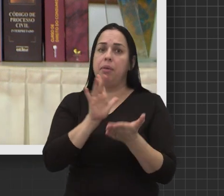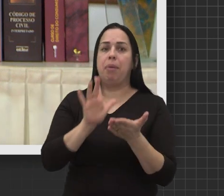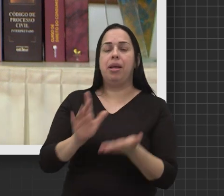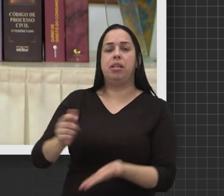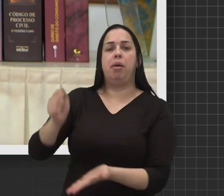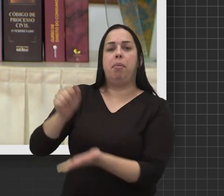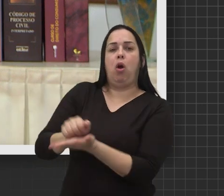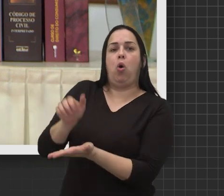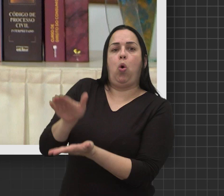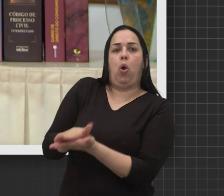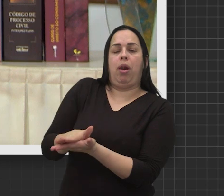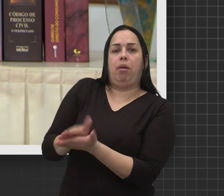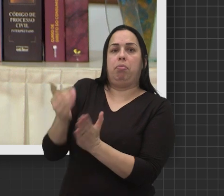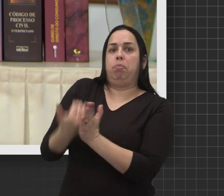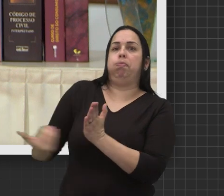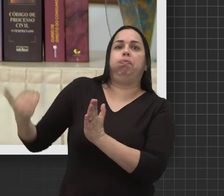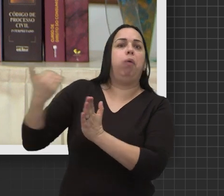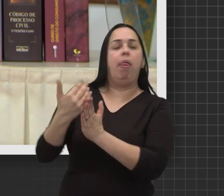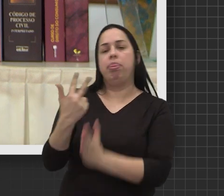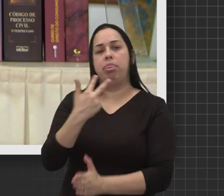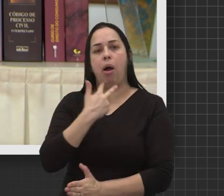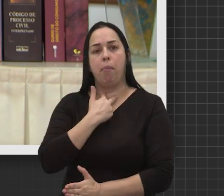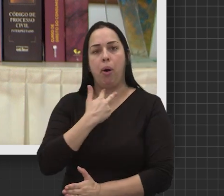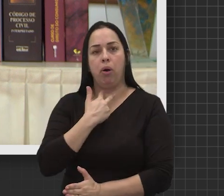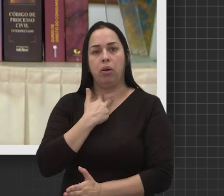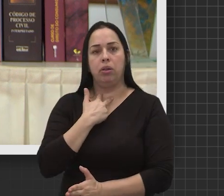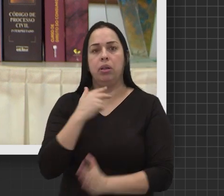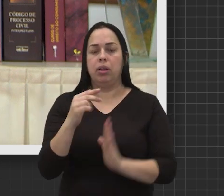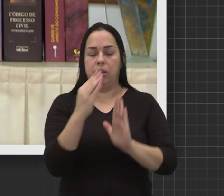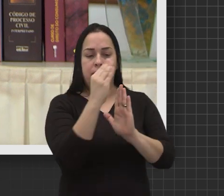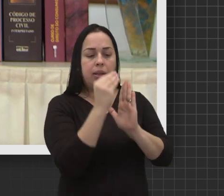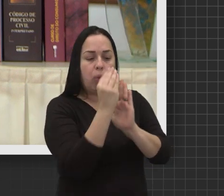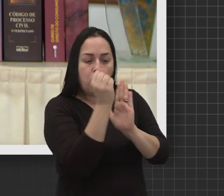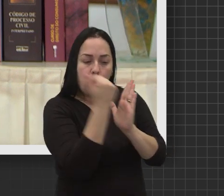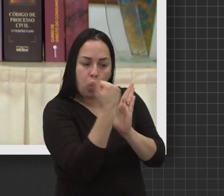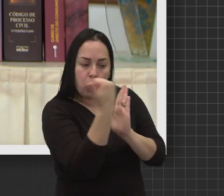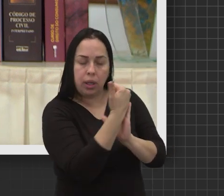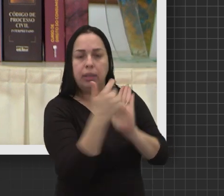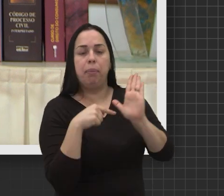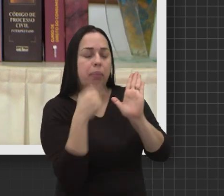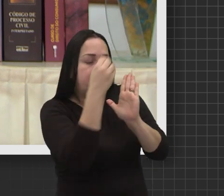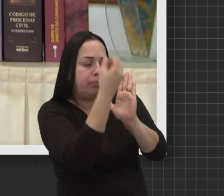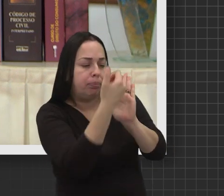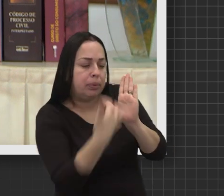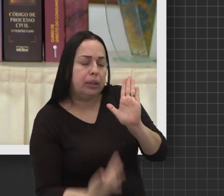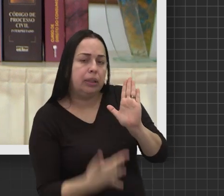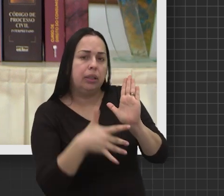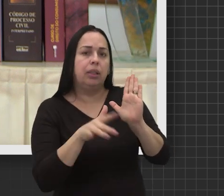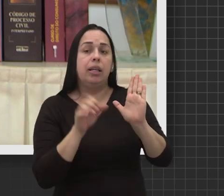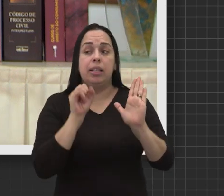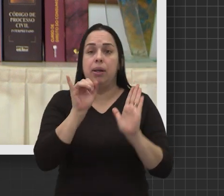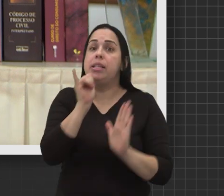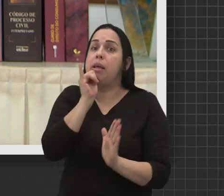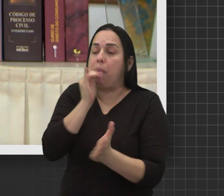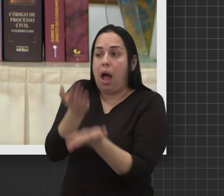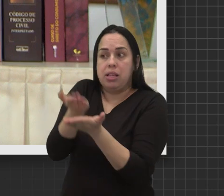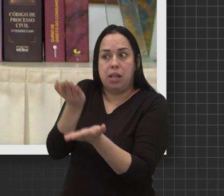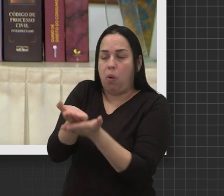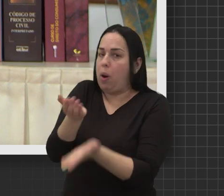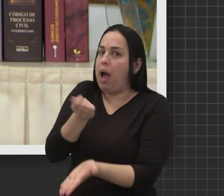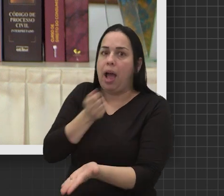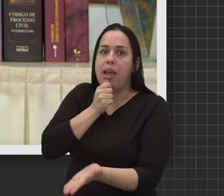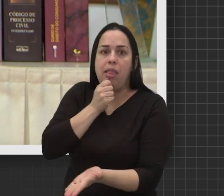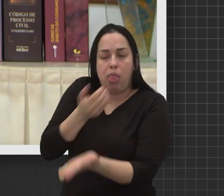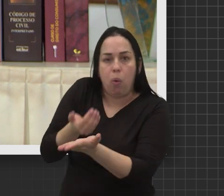uma cobrança de multa em excesso, além do que permite o Código Civil. Então, se não tiverem começado as aulas, por exemplo, o